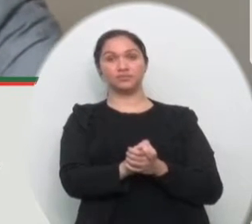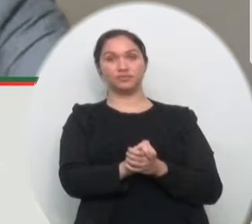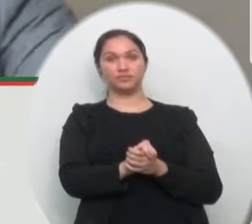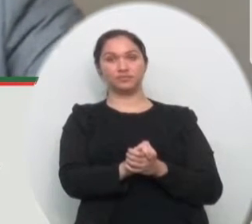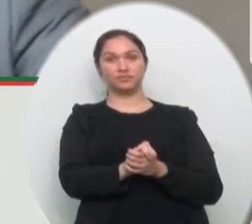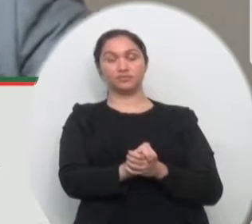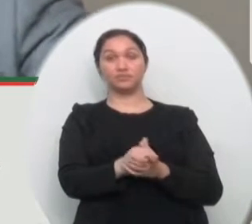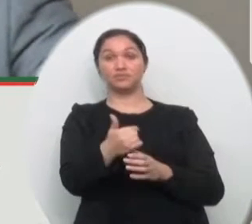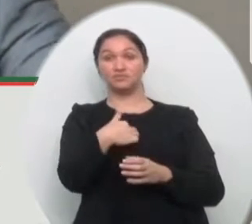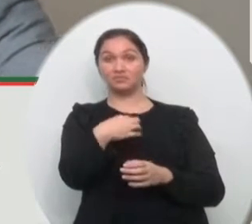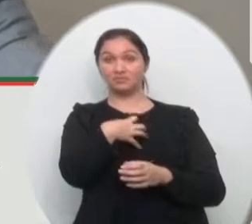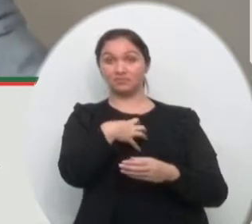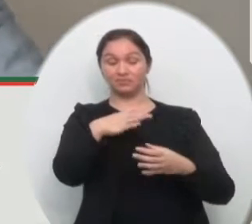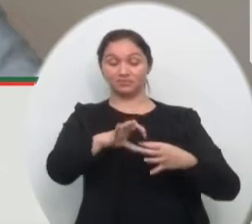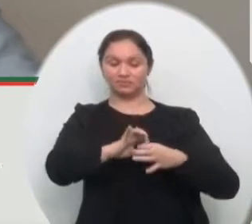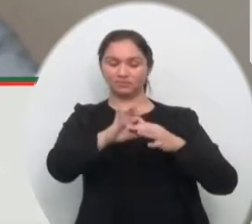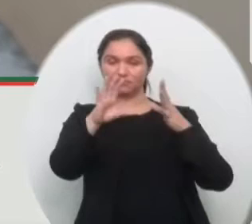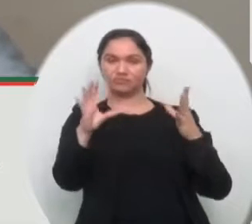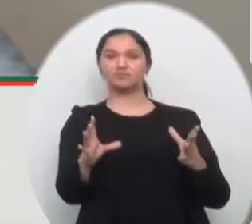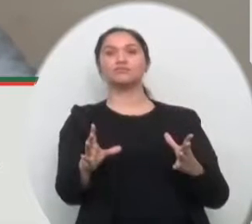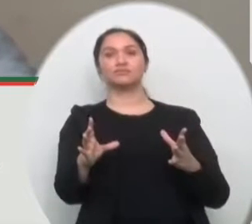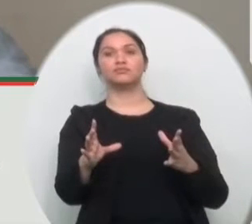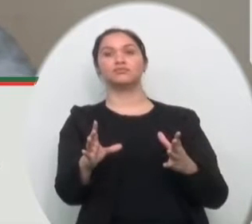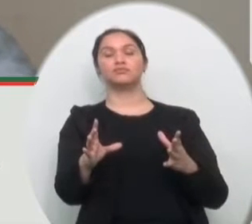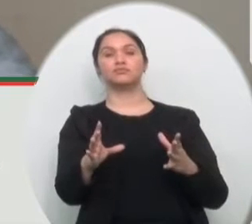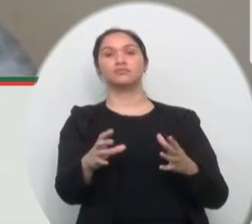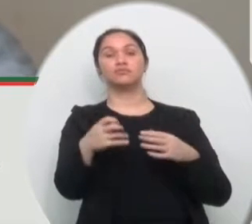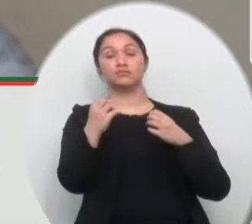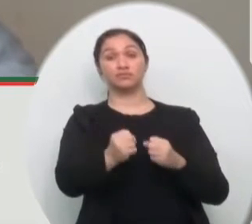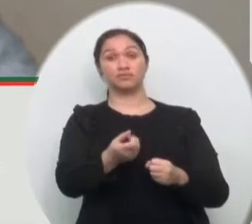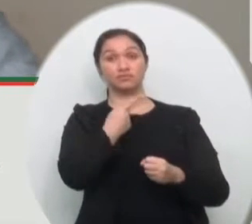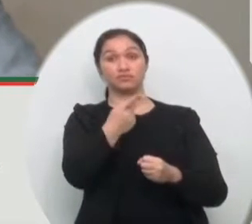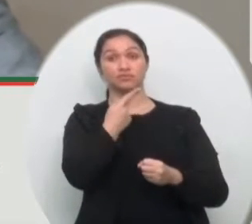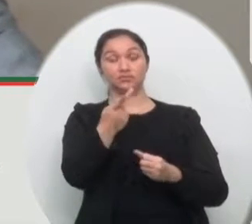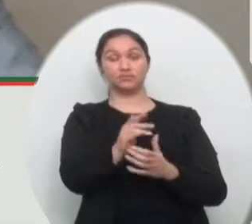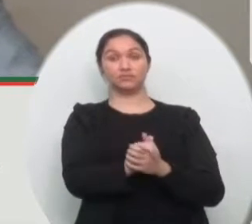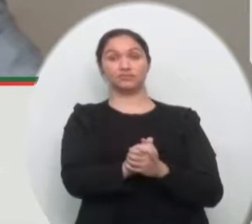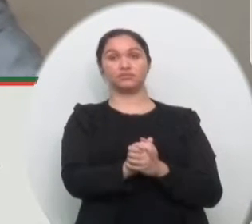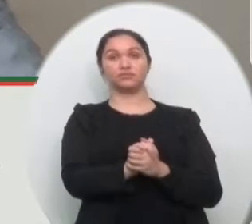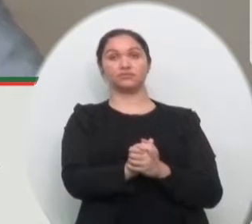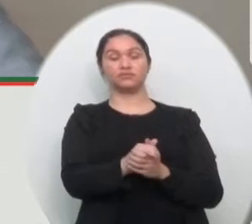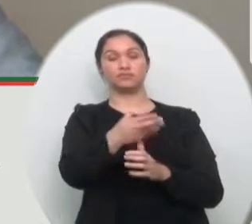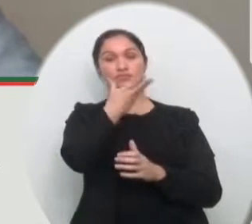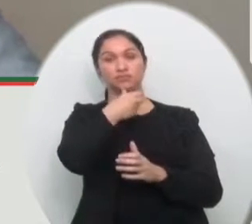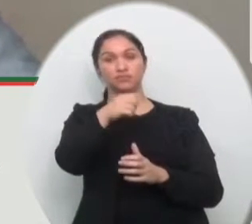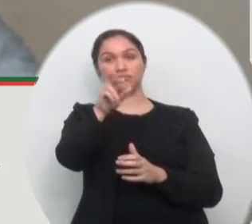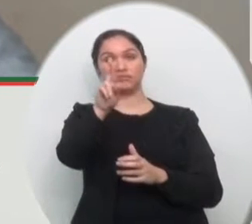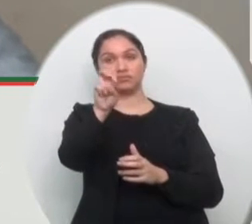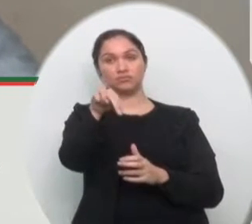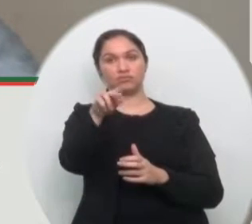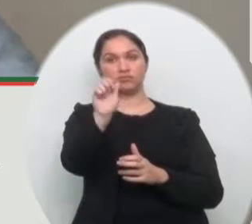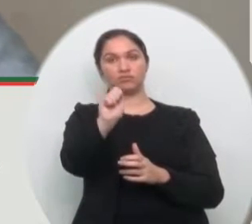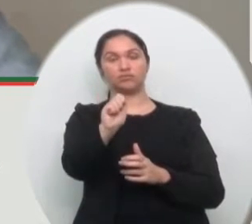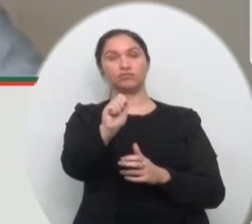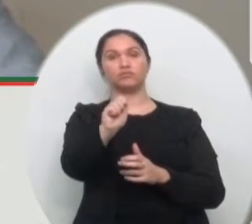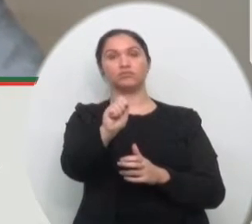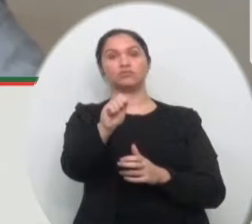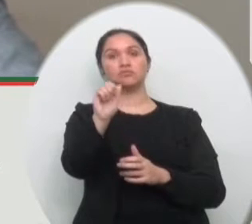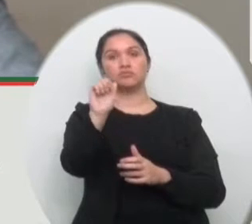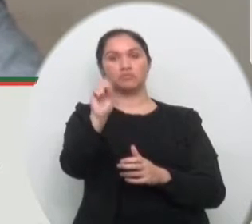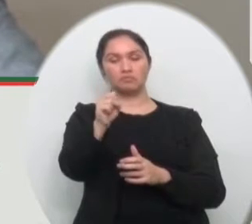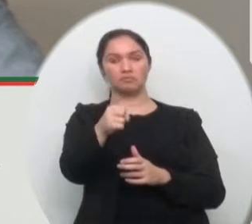na liberdade, né, de dizer que o Renan, além do excelente profissional, do